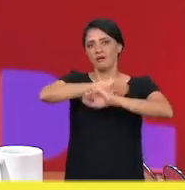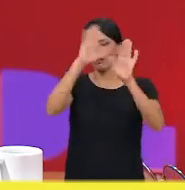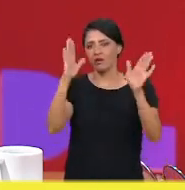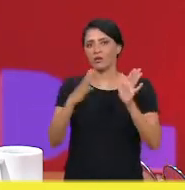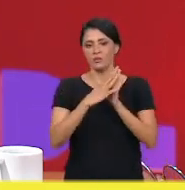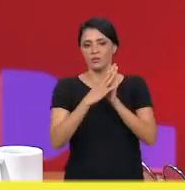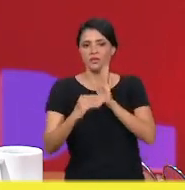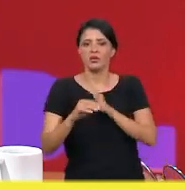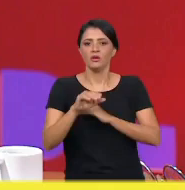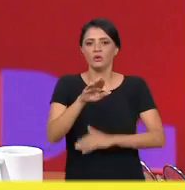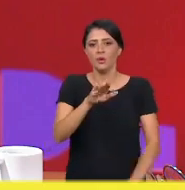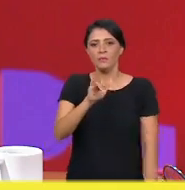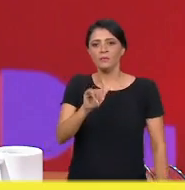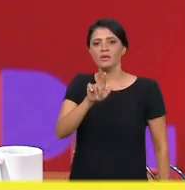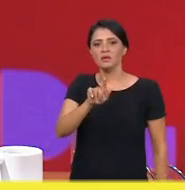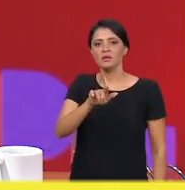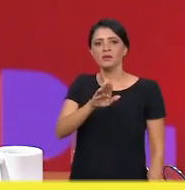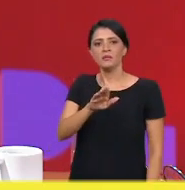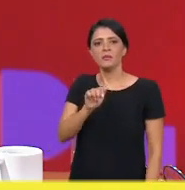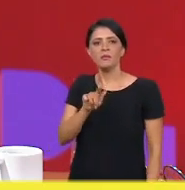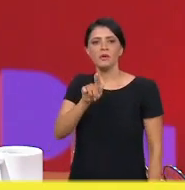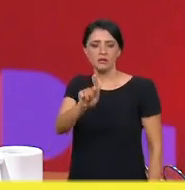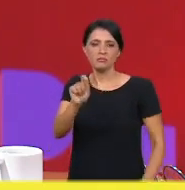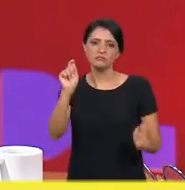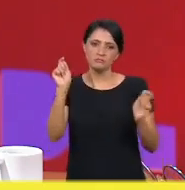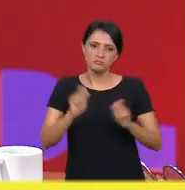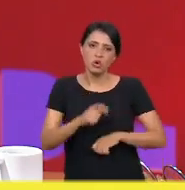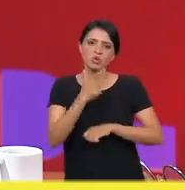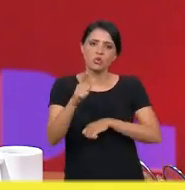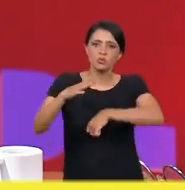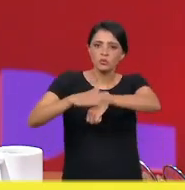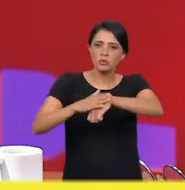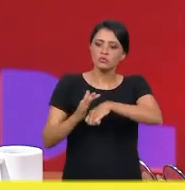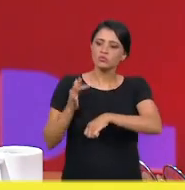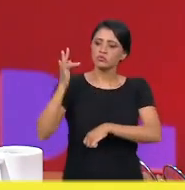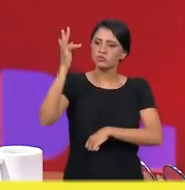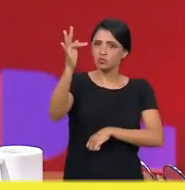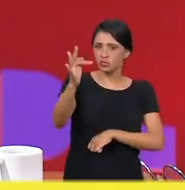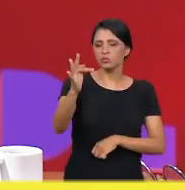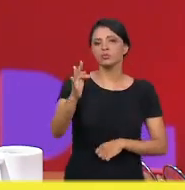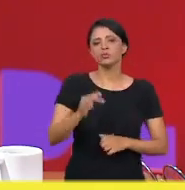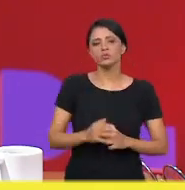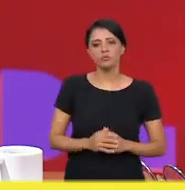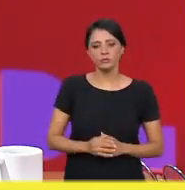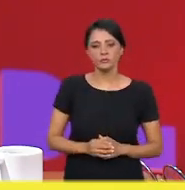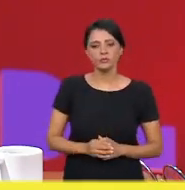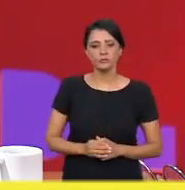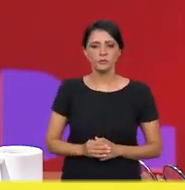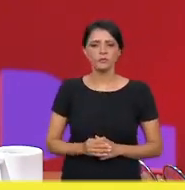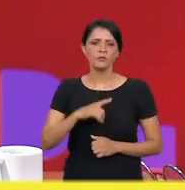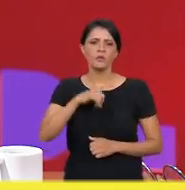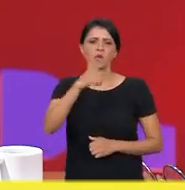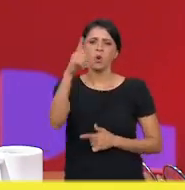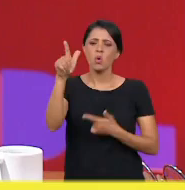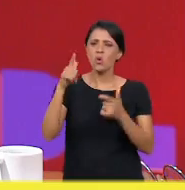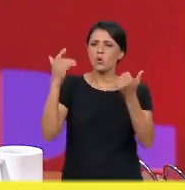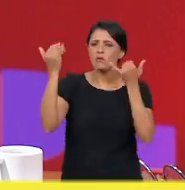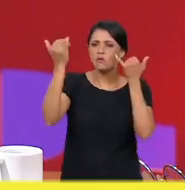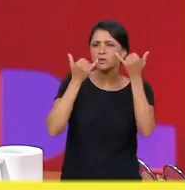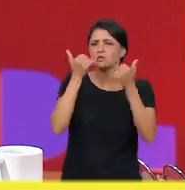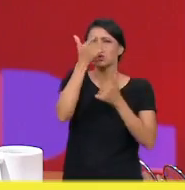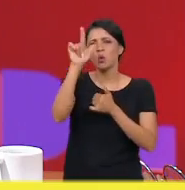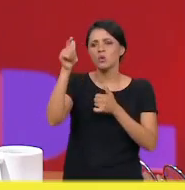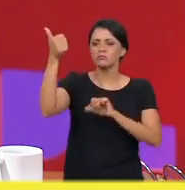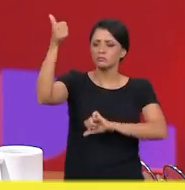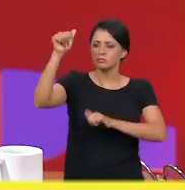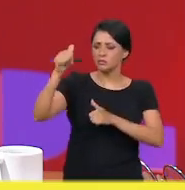claro, pode ser que em algum momento do futuro nós tenhamos outros dados, outras formas